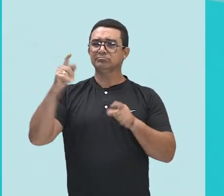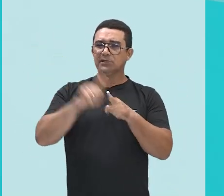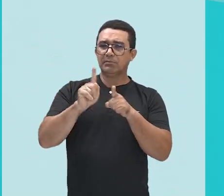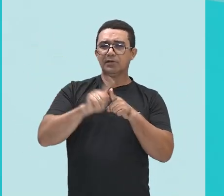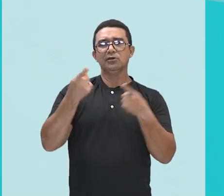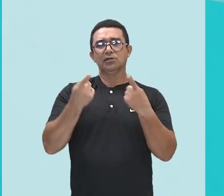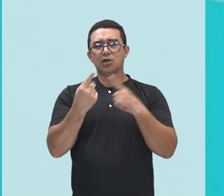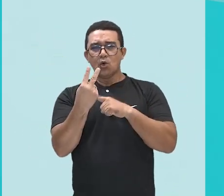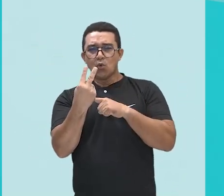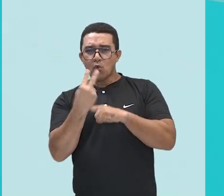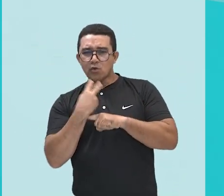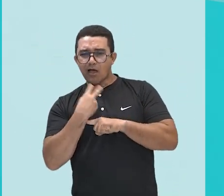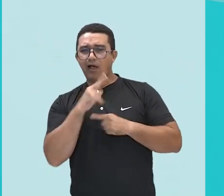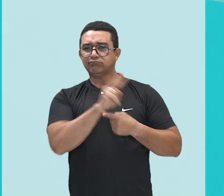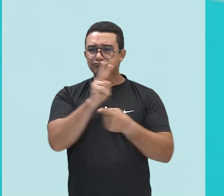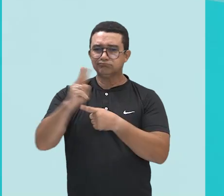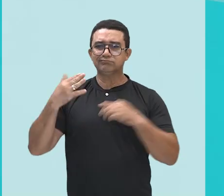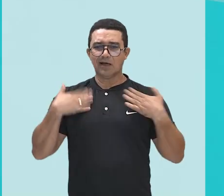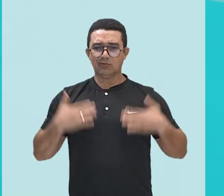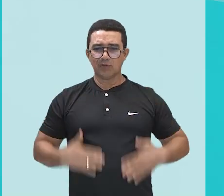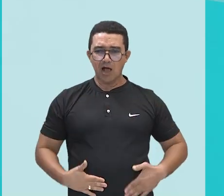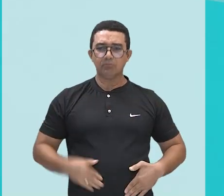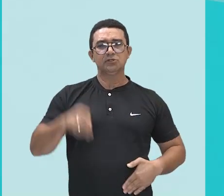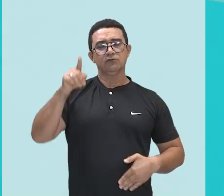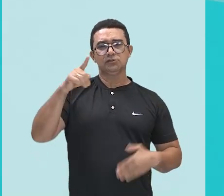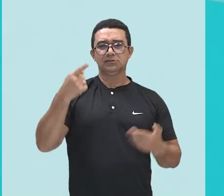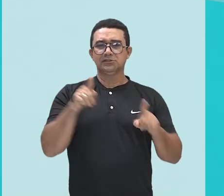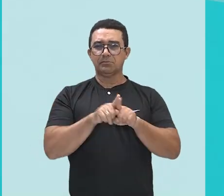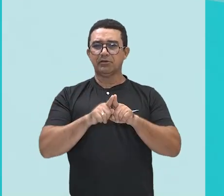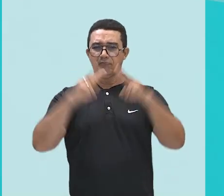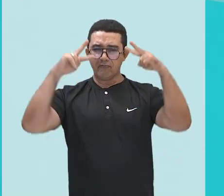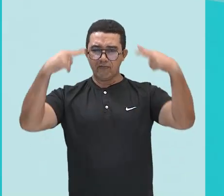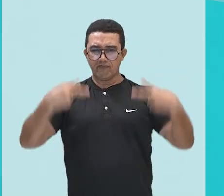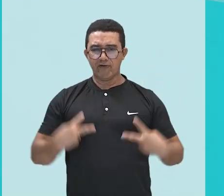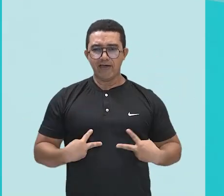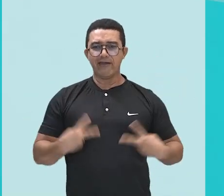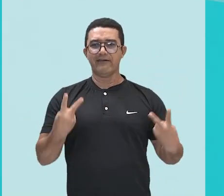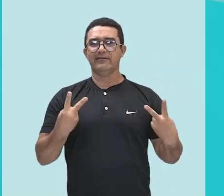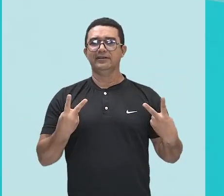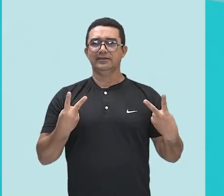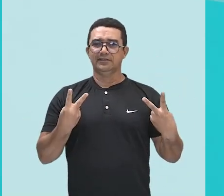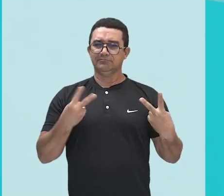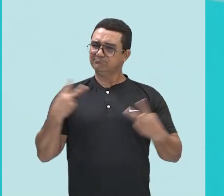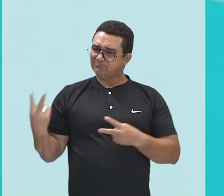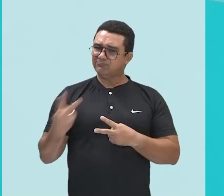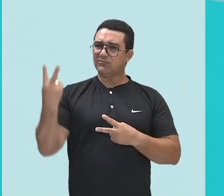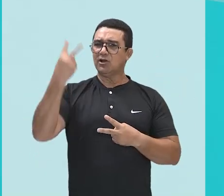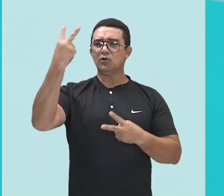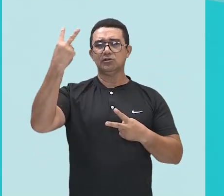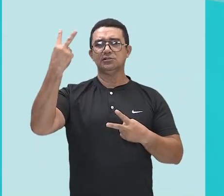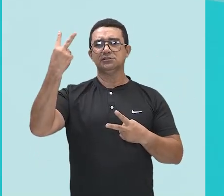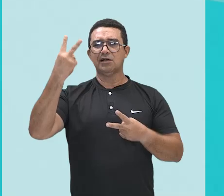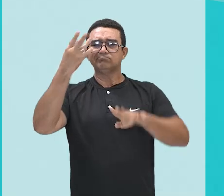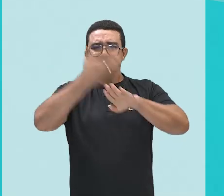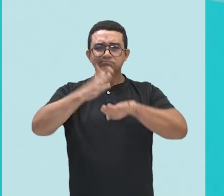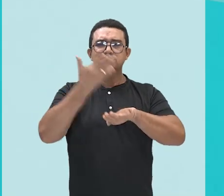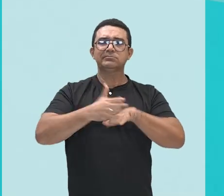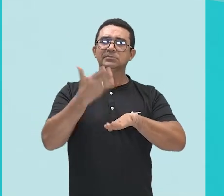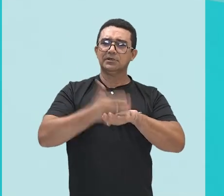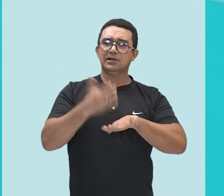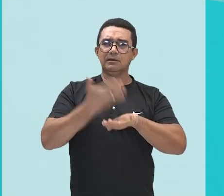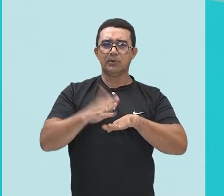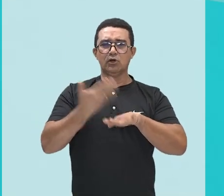conservar o seu corpo, de você cultuar o corpo também, de você valorizar a